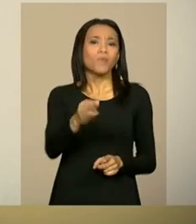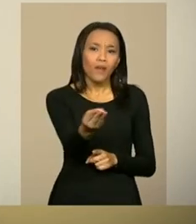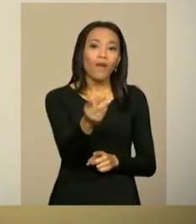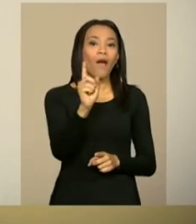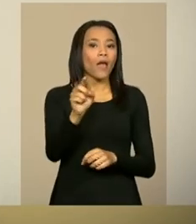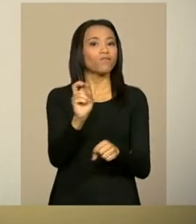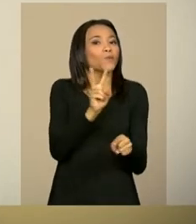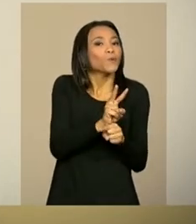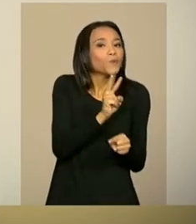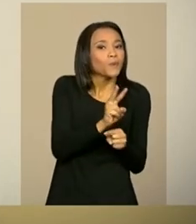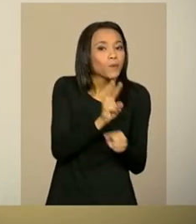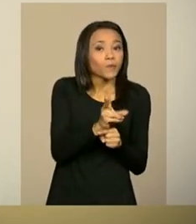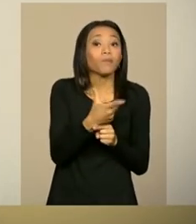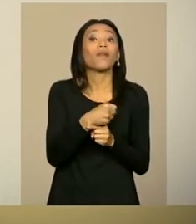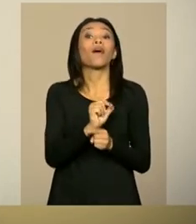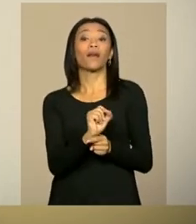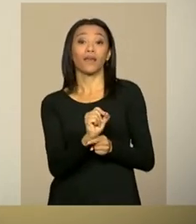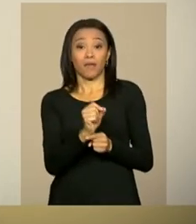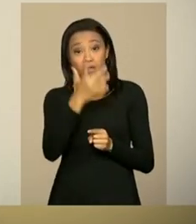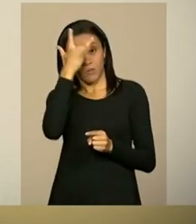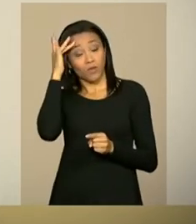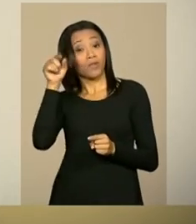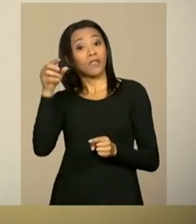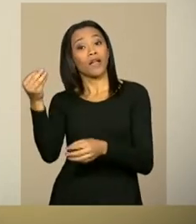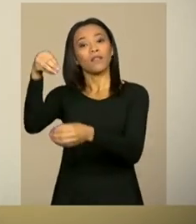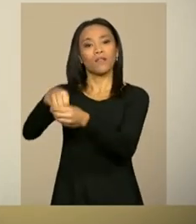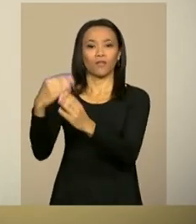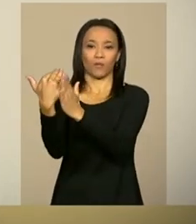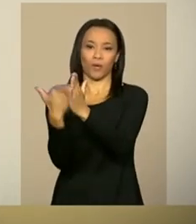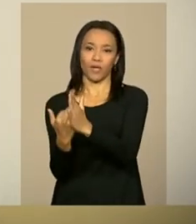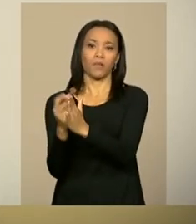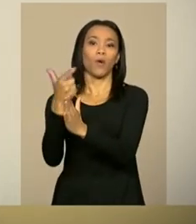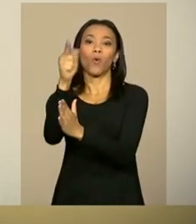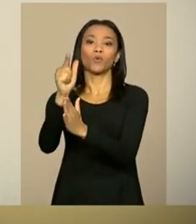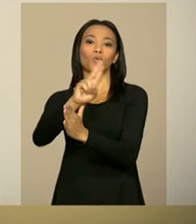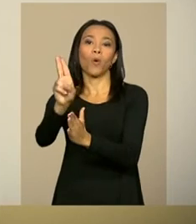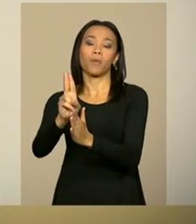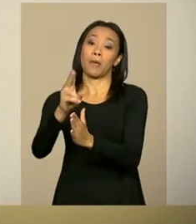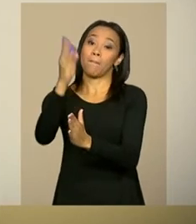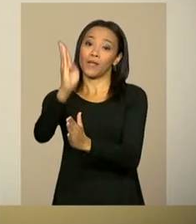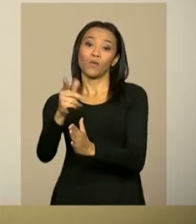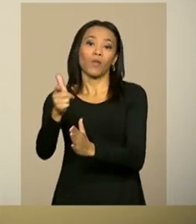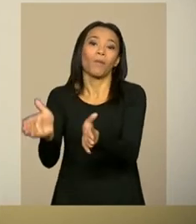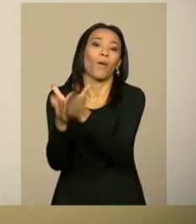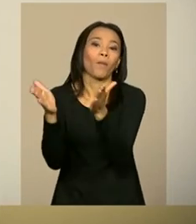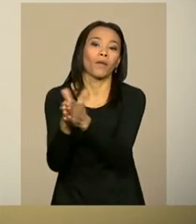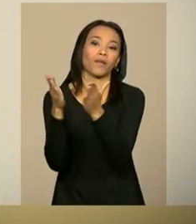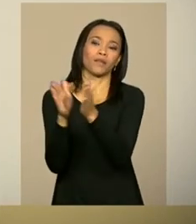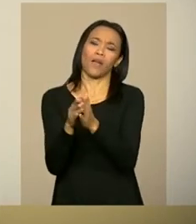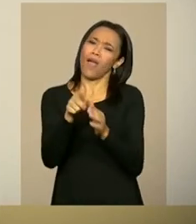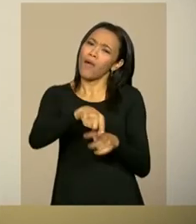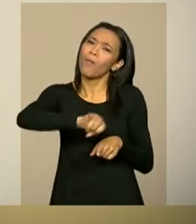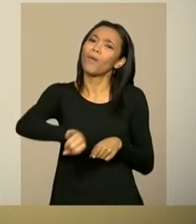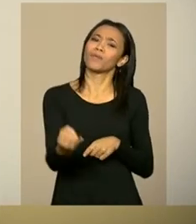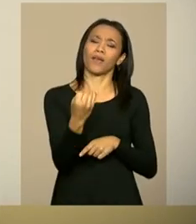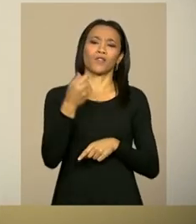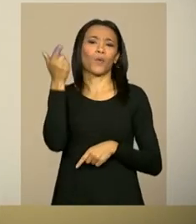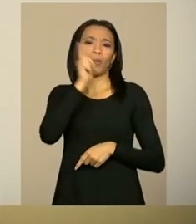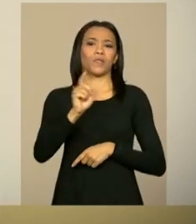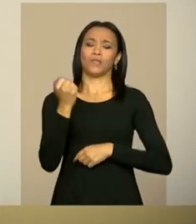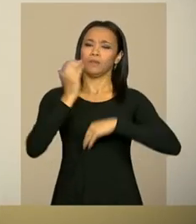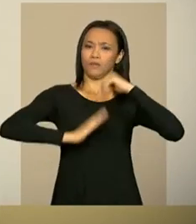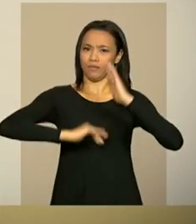está reservado para os beneficiários do Brasil sem miséria essa é uma oportunidade de ter uma profissão e depois